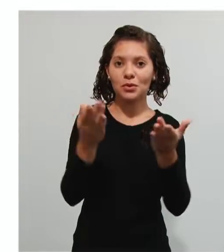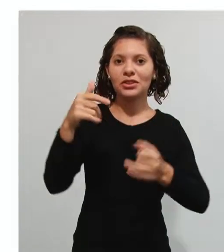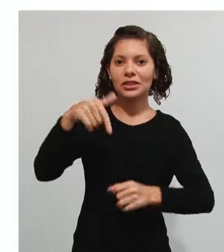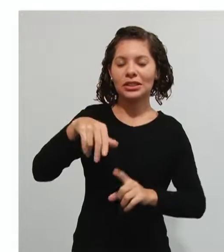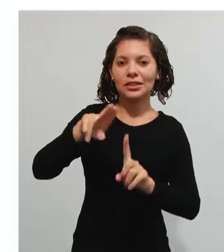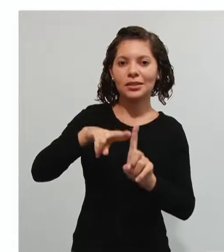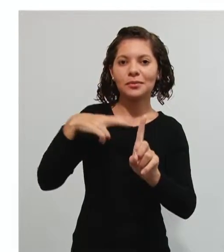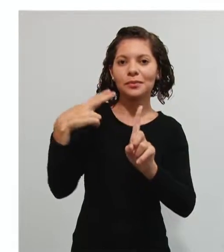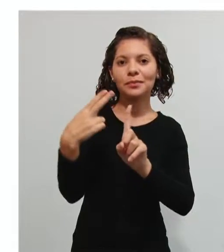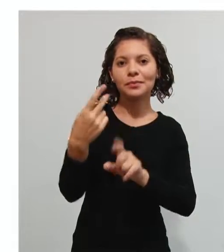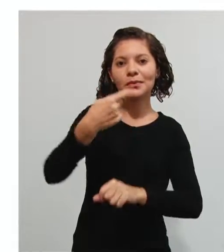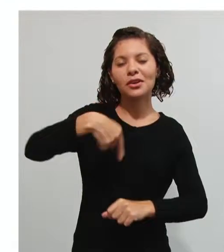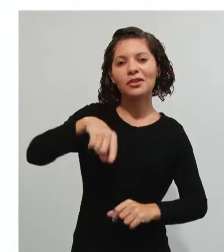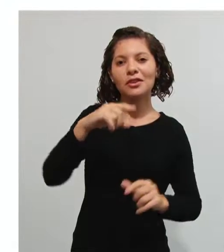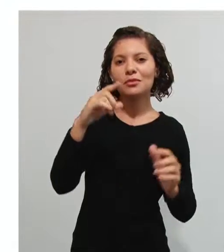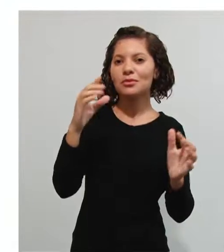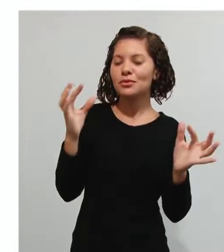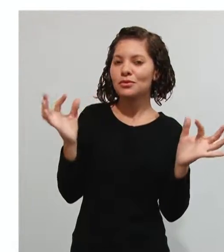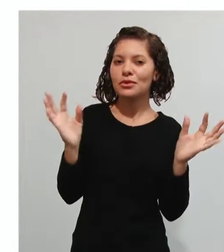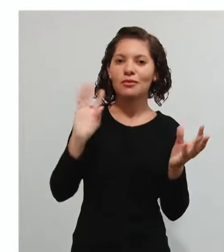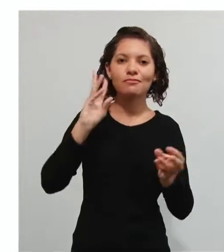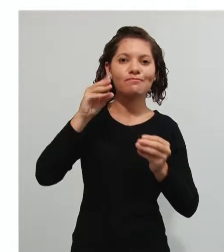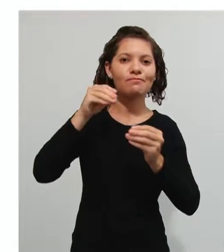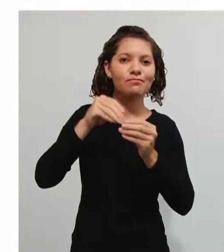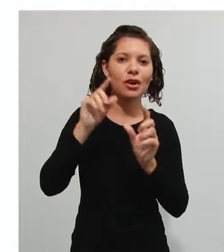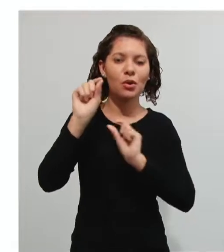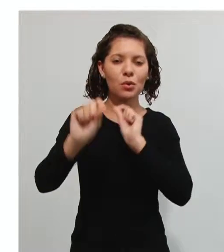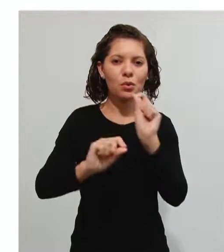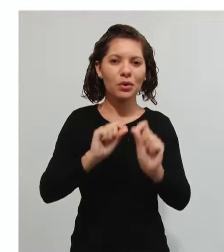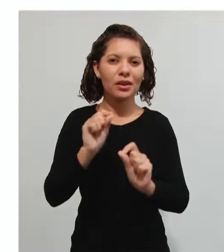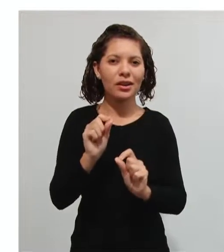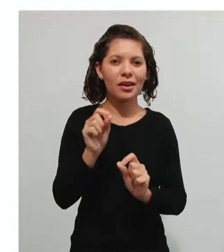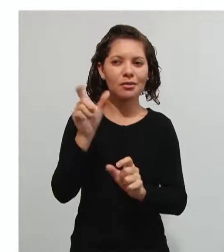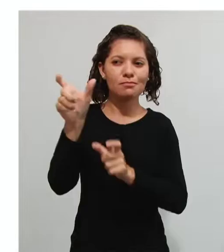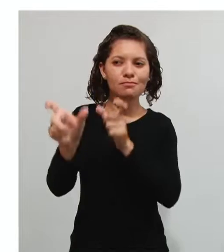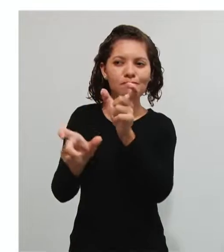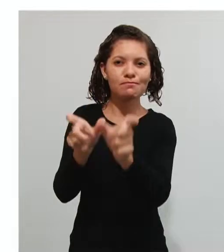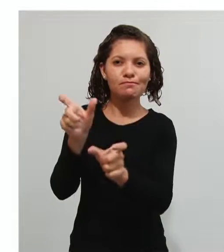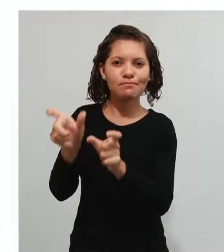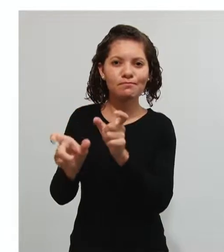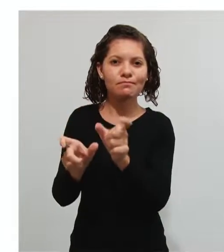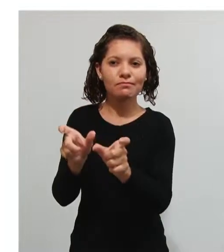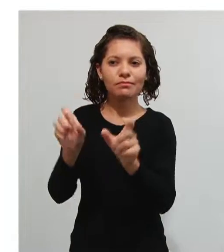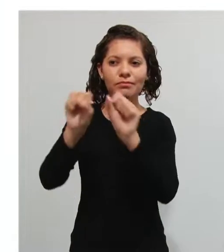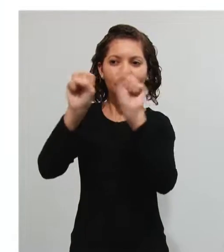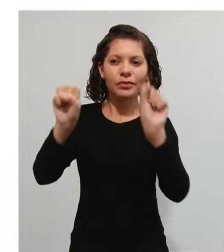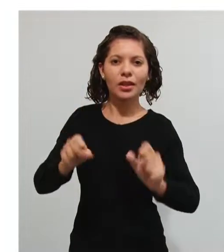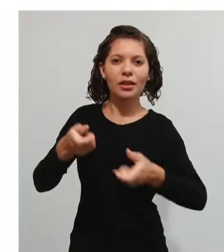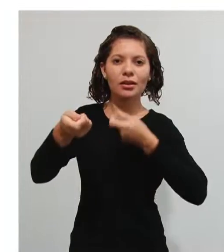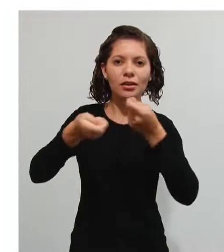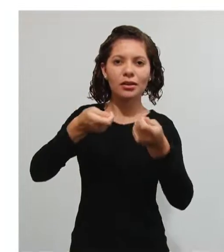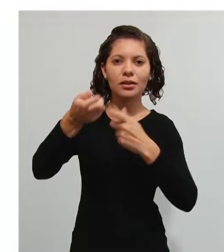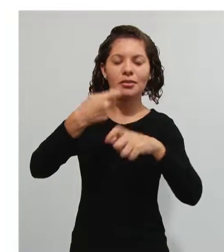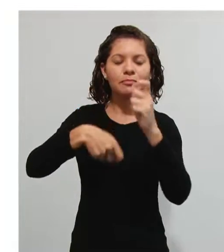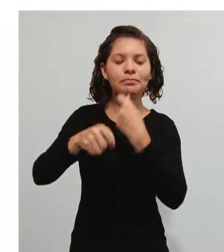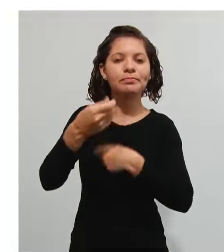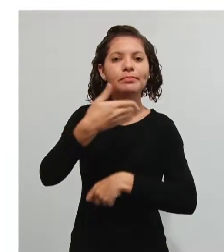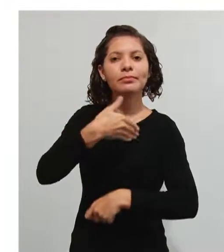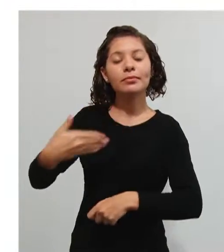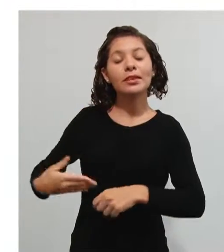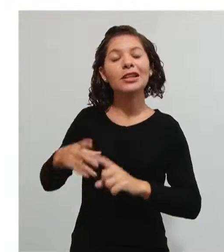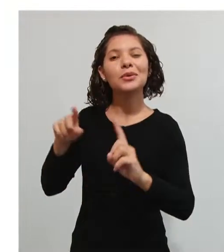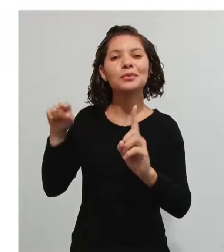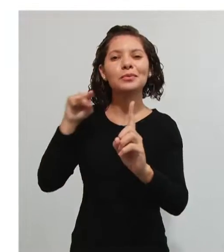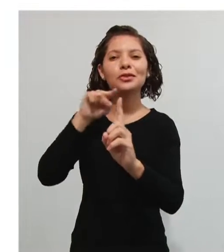unidade, nós vamos concluir aqui a identidade do sistema de controle e administração pública, tendo como